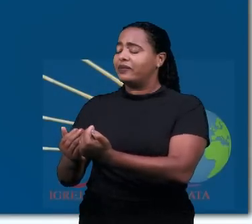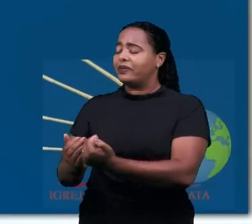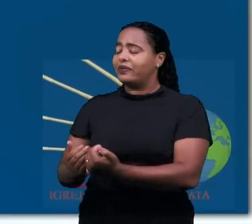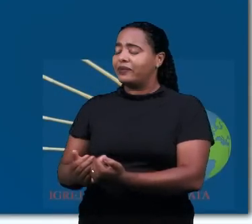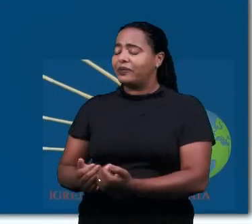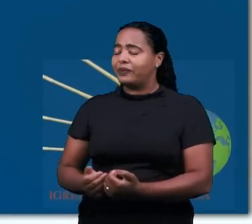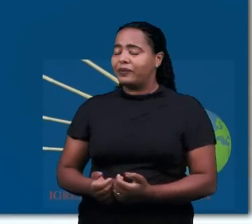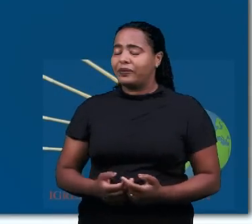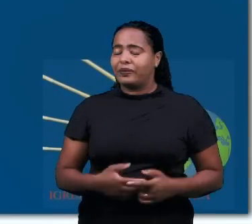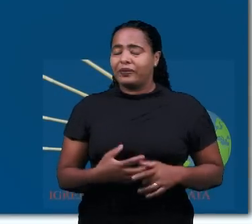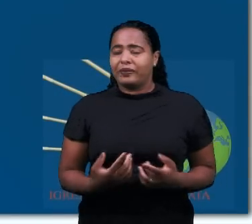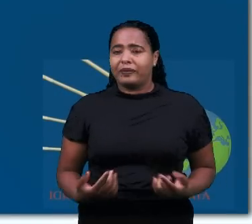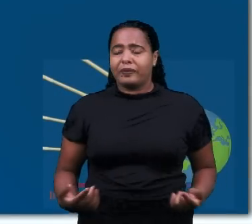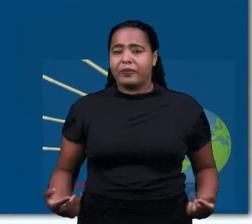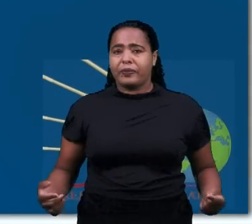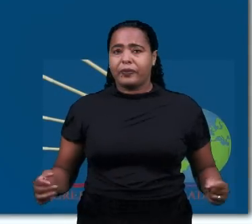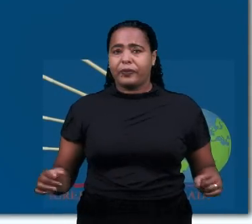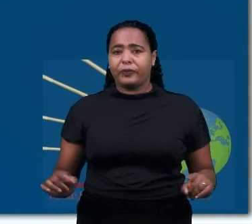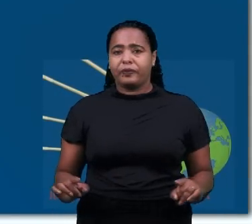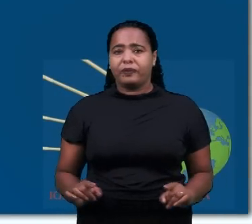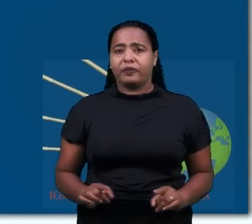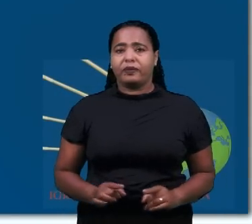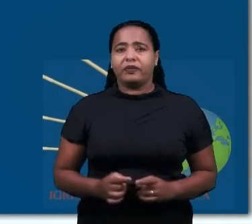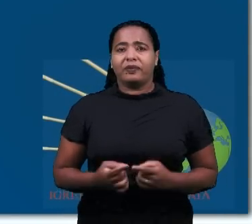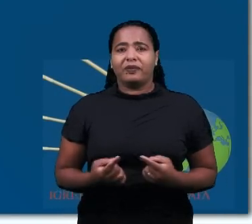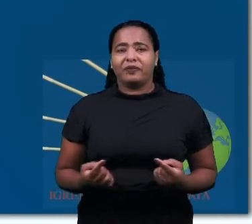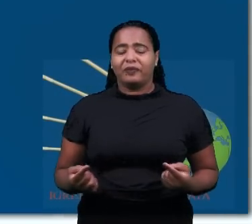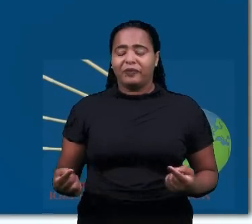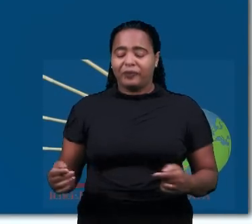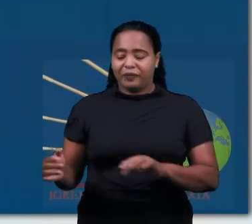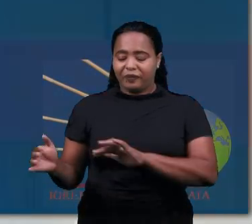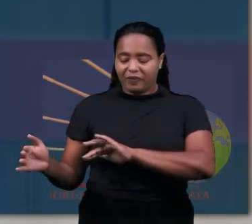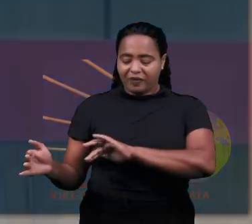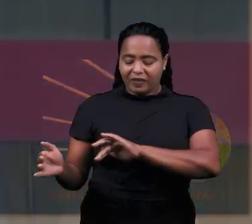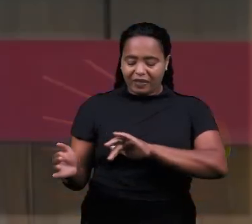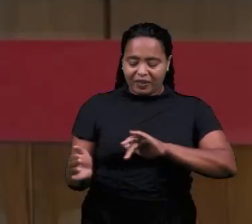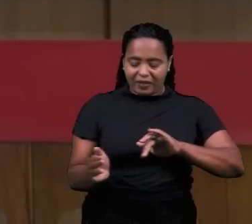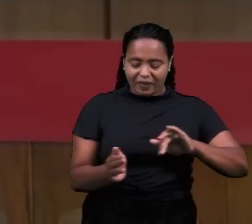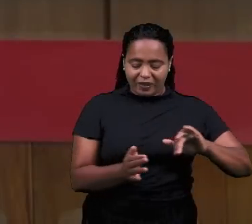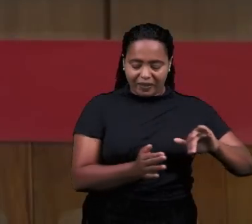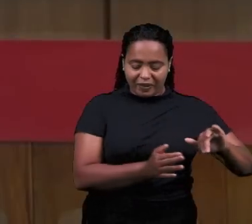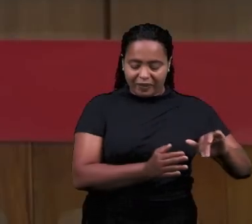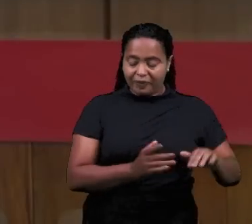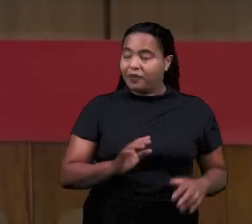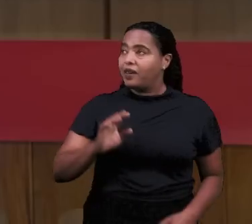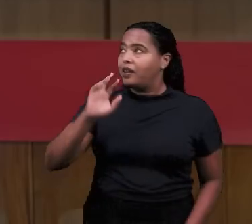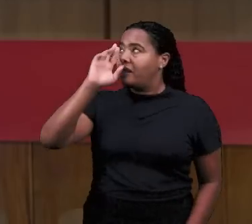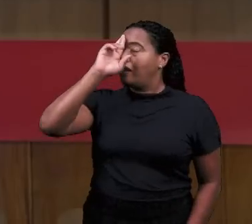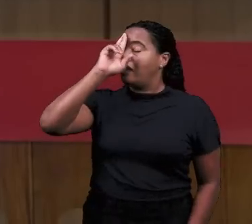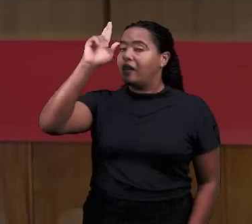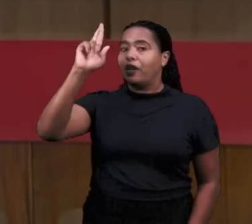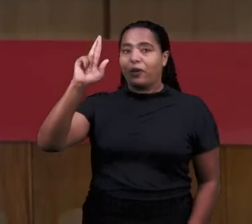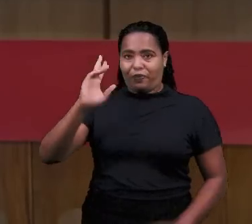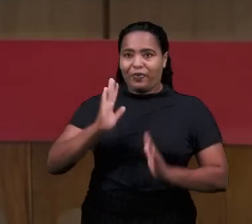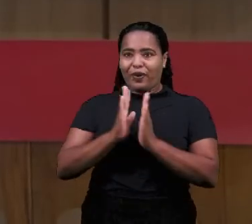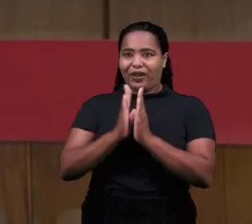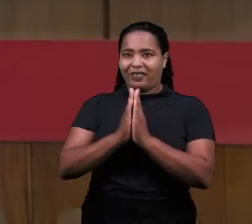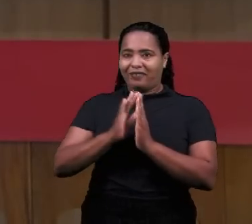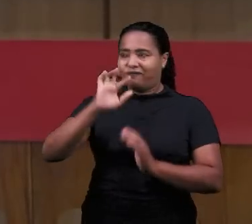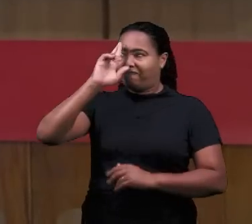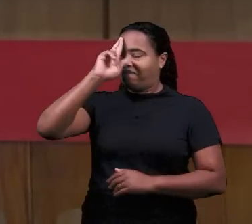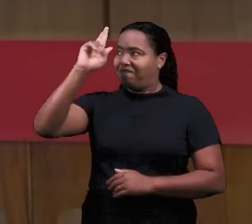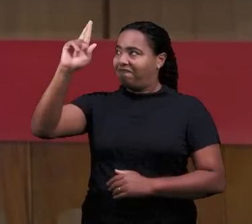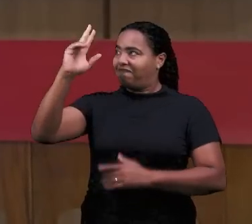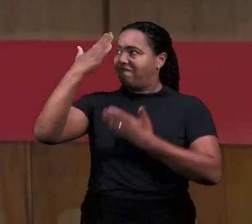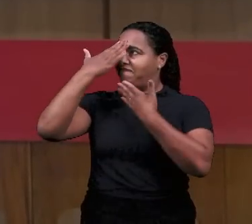Glória a Deus. Te adoramos, Senhor. Te bendizemos, porque